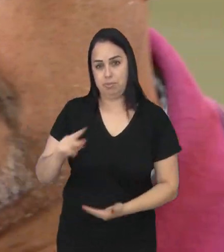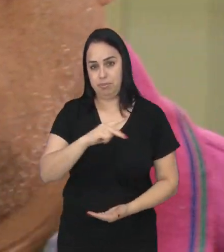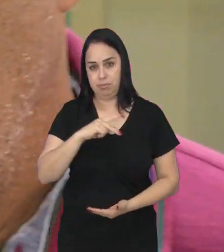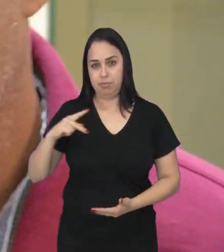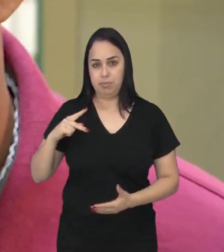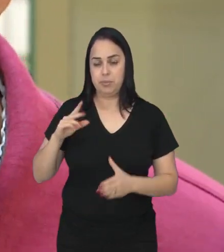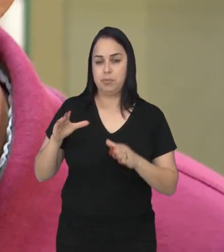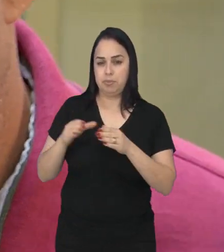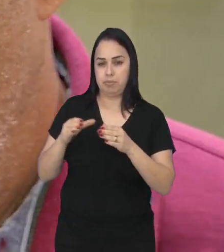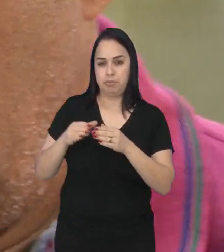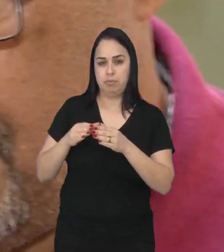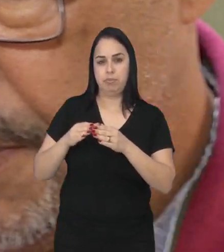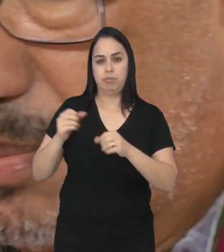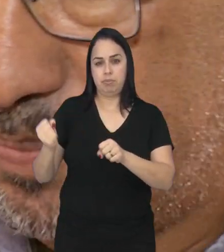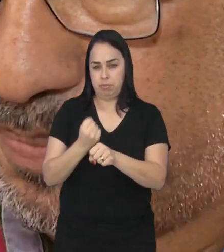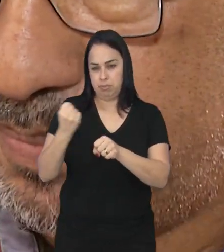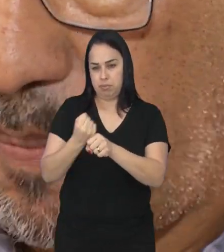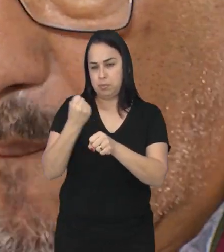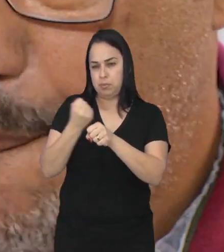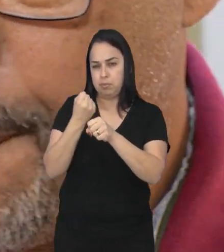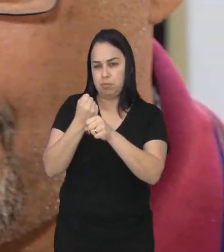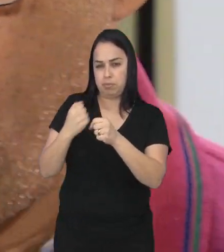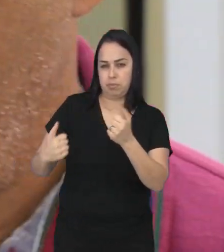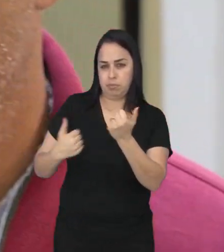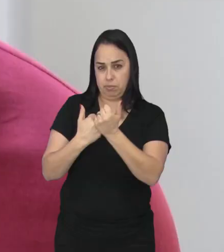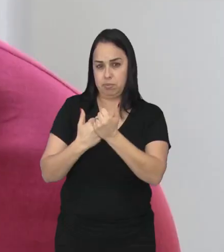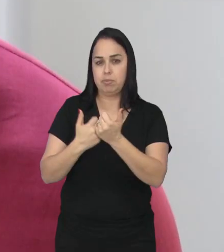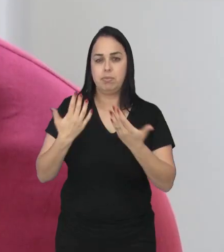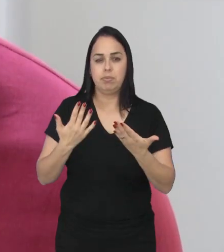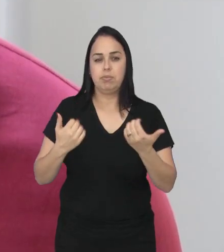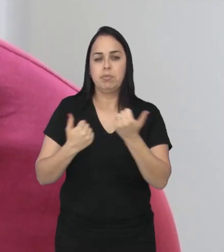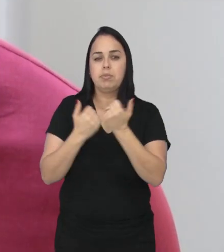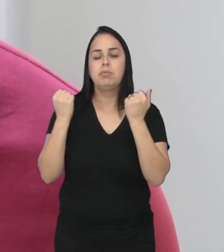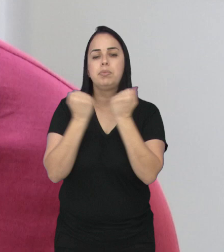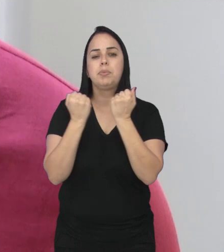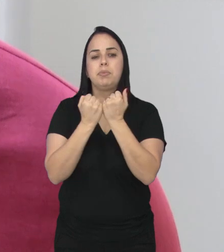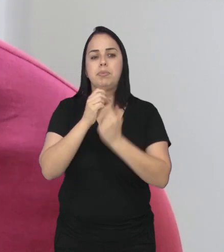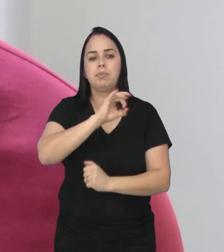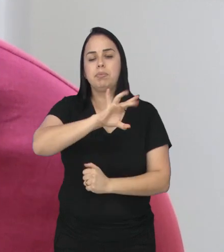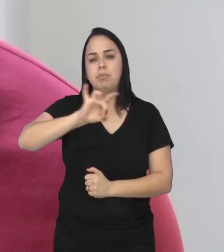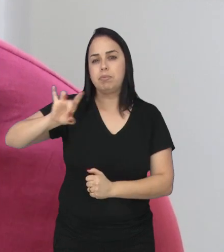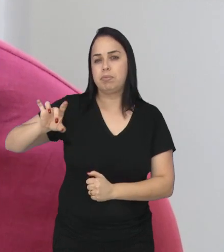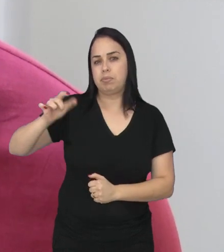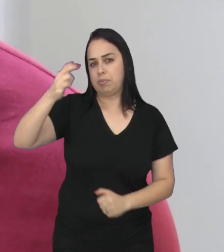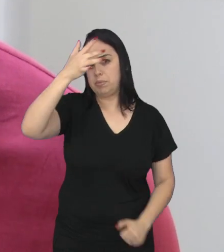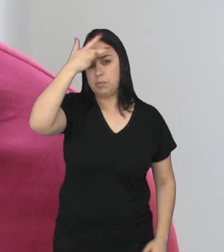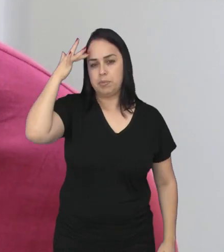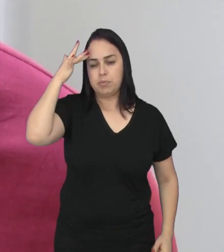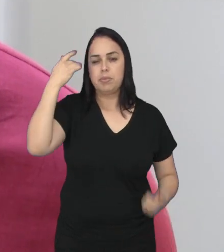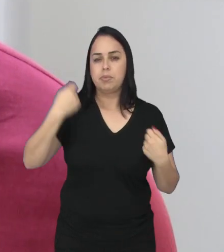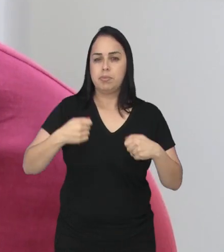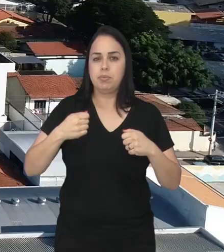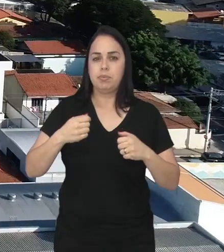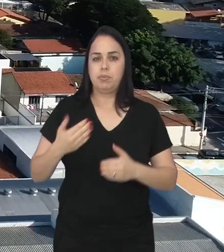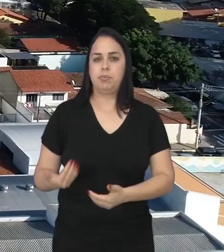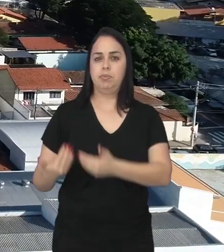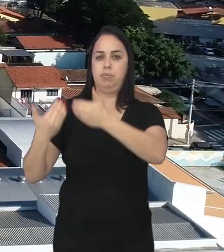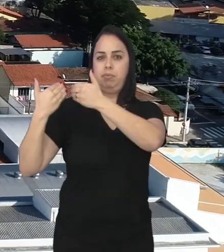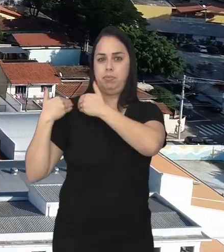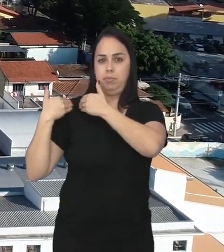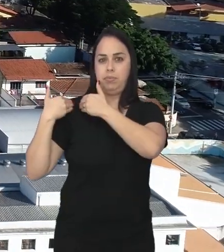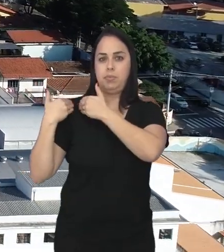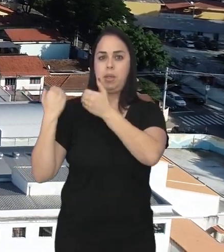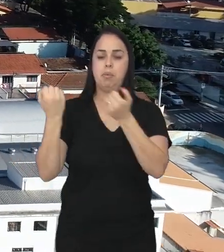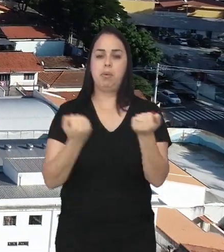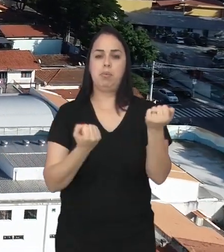Urbano obras e Transportes o vereador Lino Bispo defende que cada cidadão precisa fazer sua parte para que